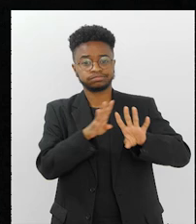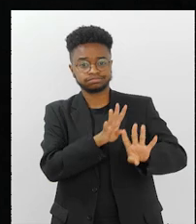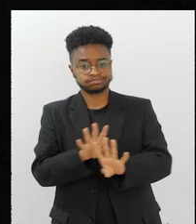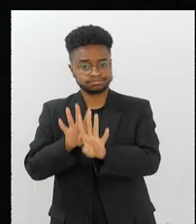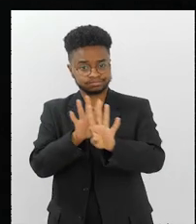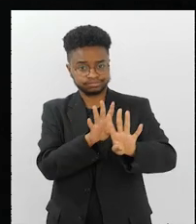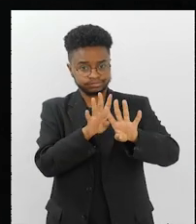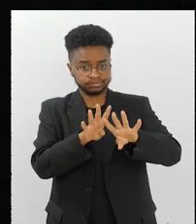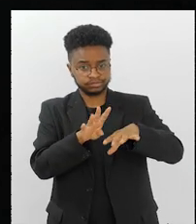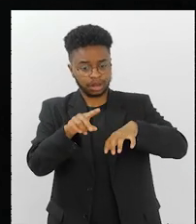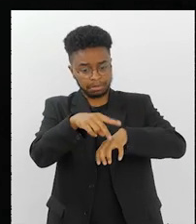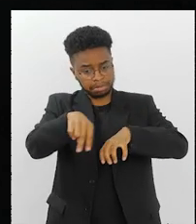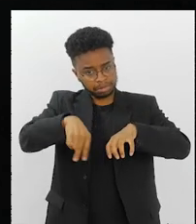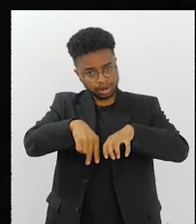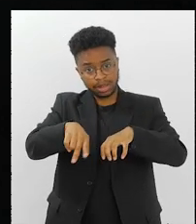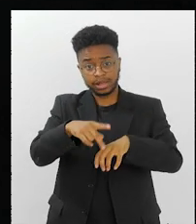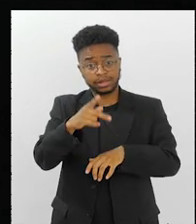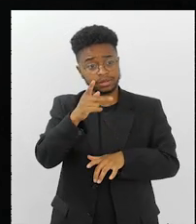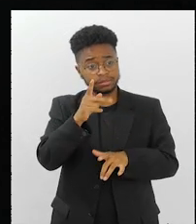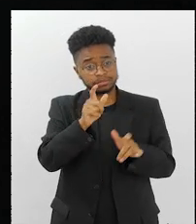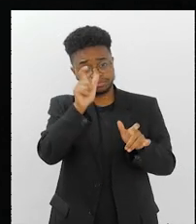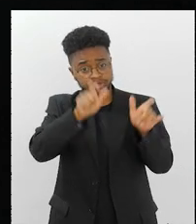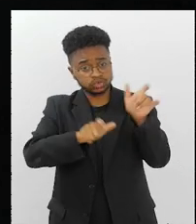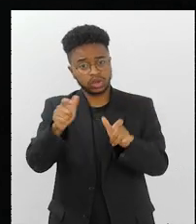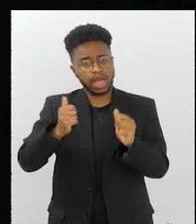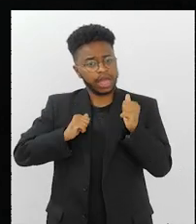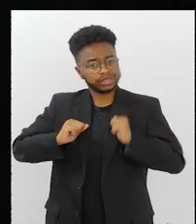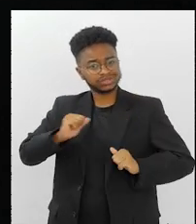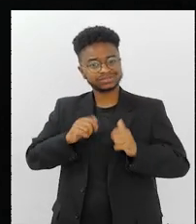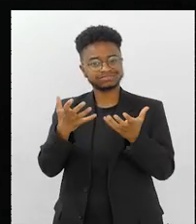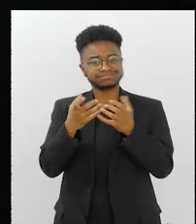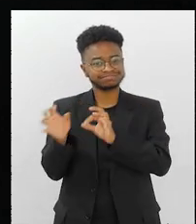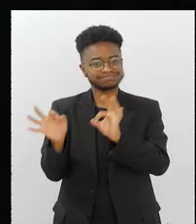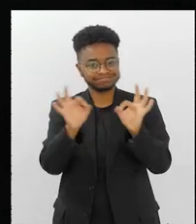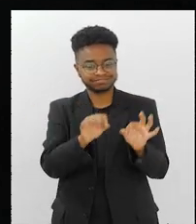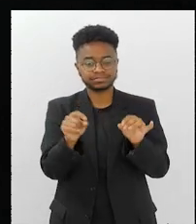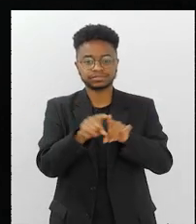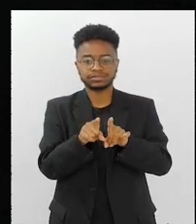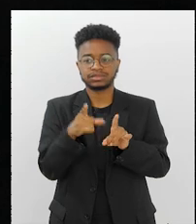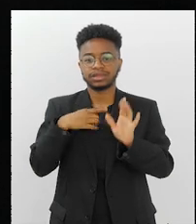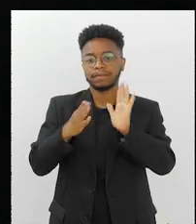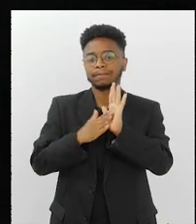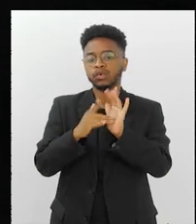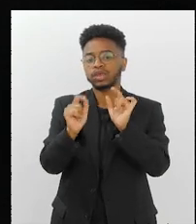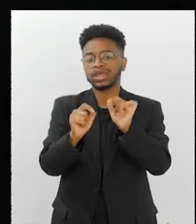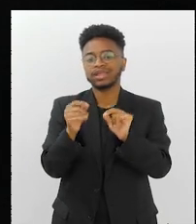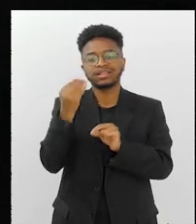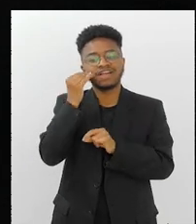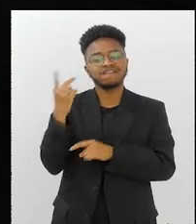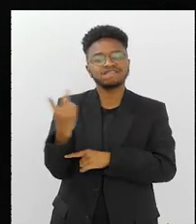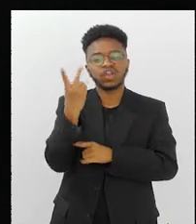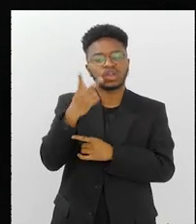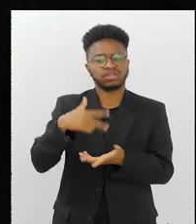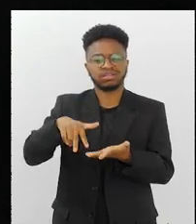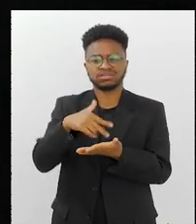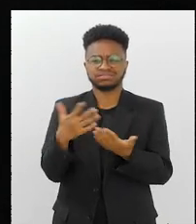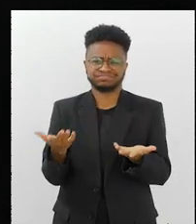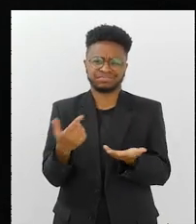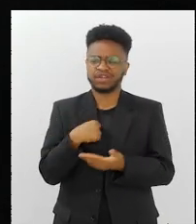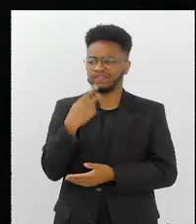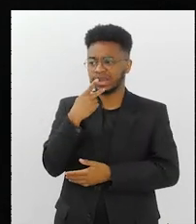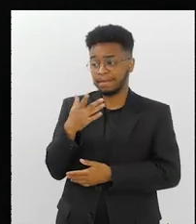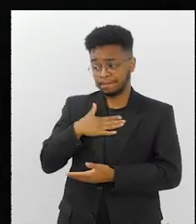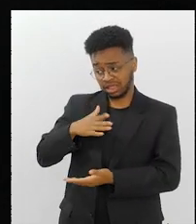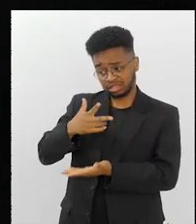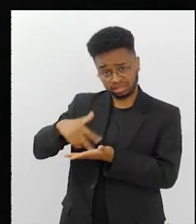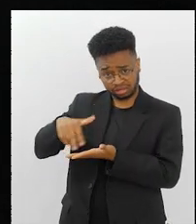esperam e também teve uma uma uma pauta de era que era para valorizar a dança e eu falei